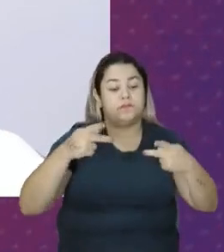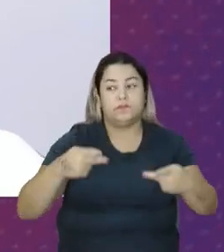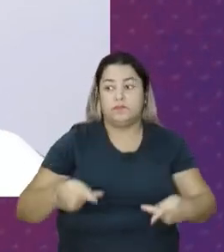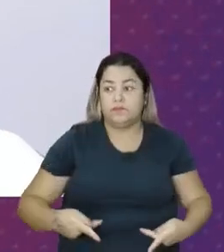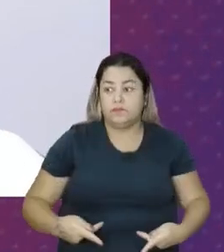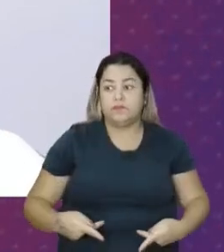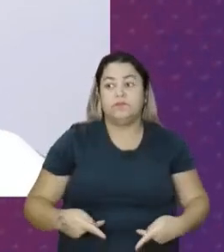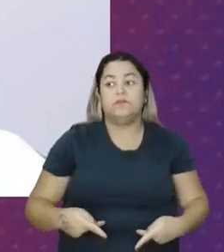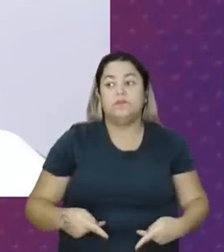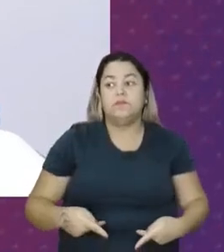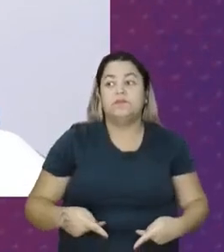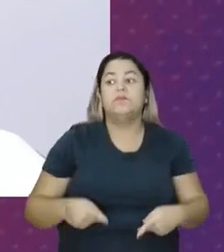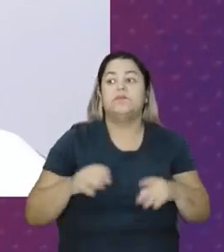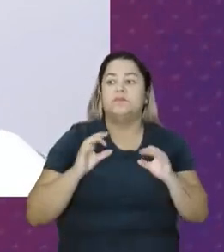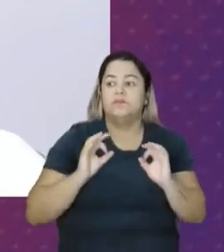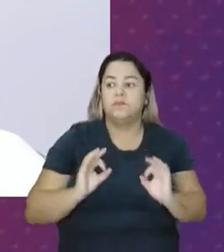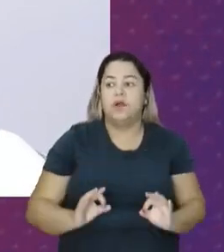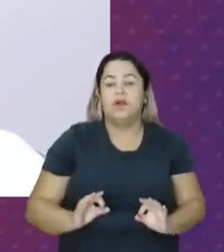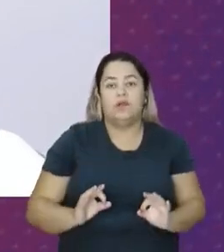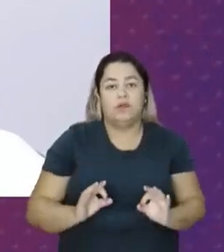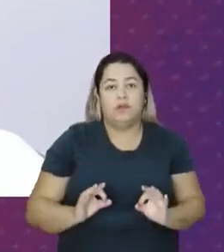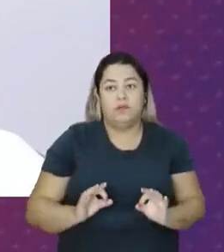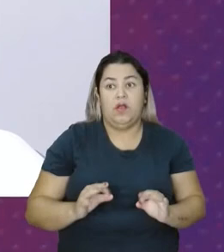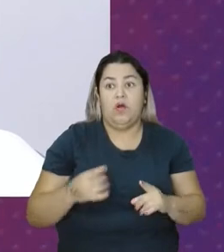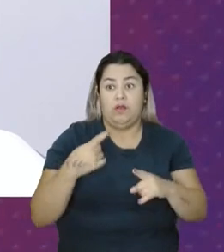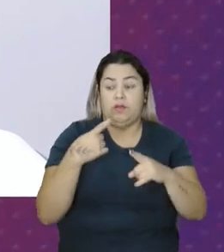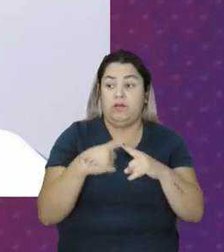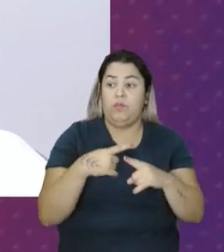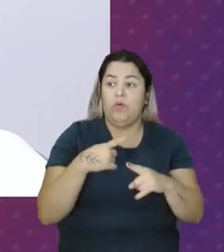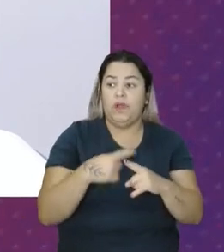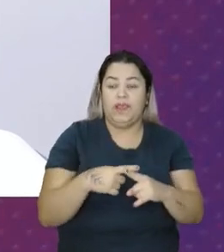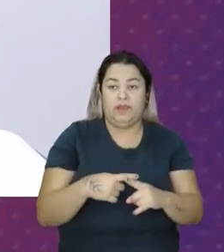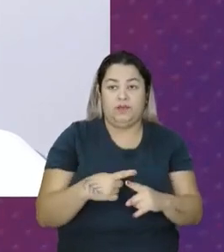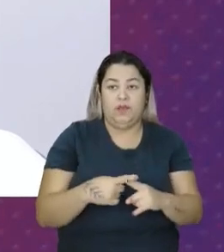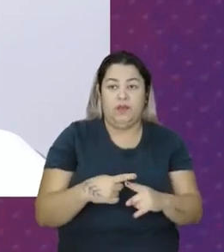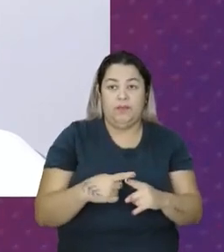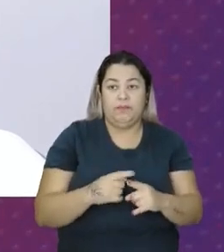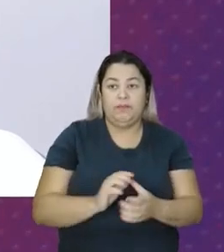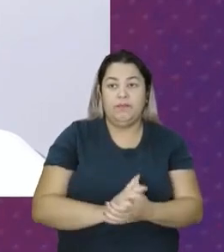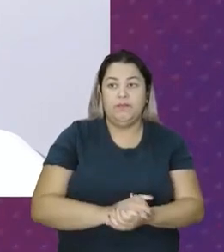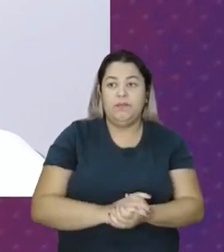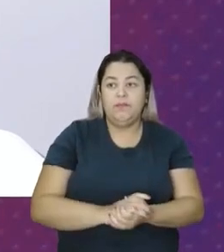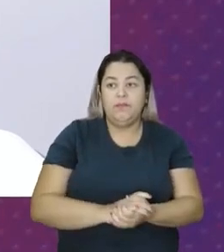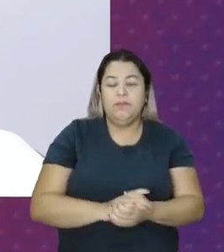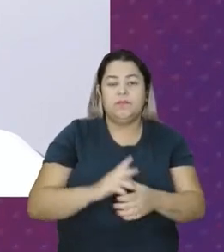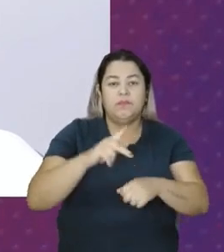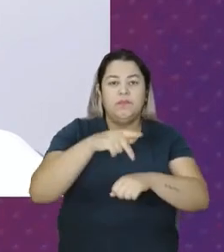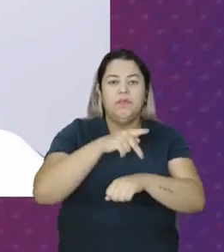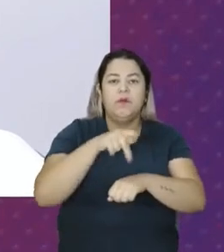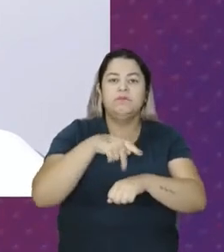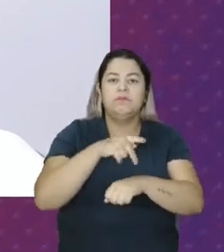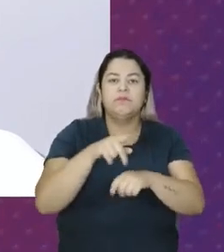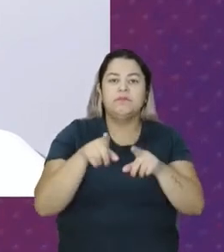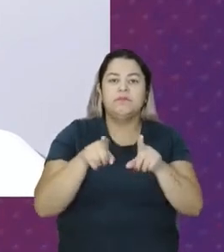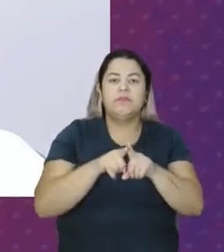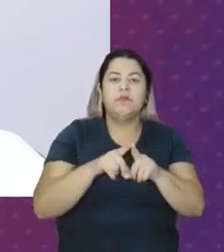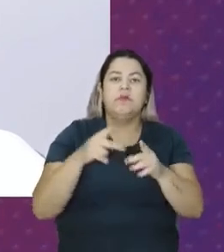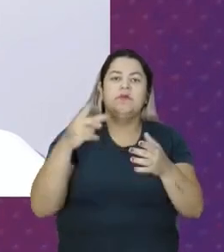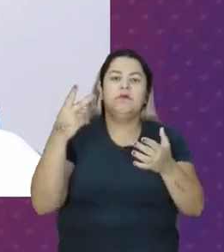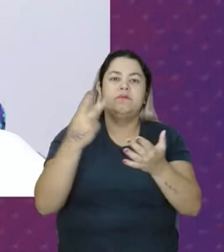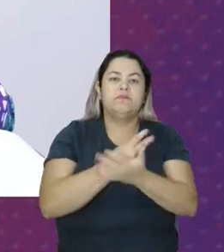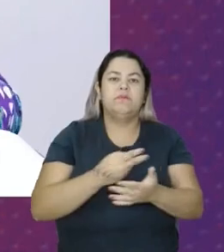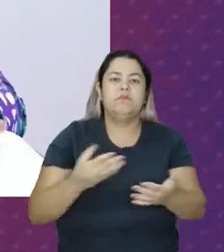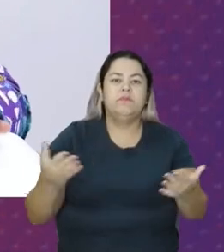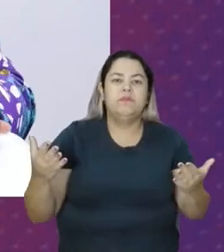né? Mais justa, porque as principais violências que ocorrem hoje